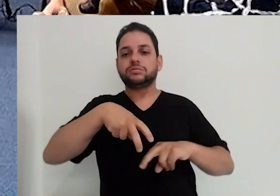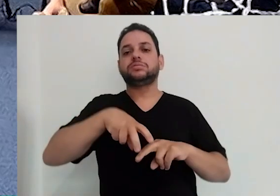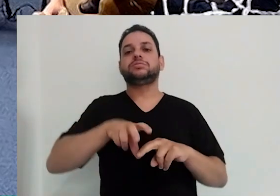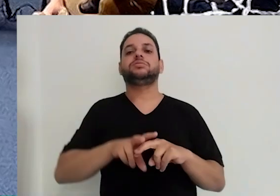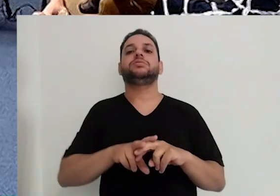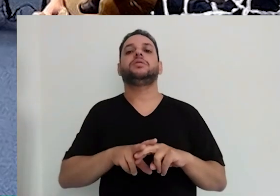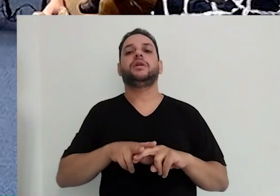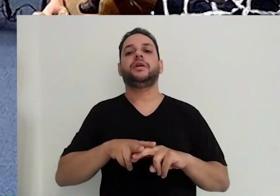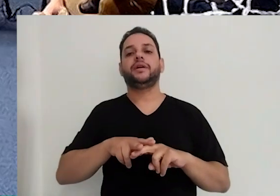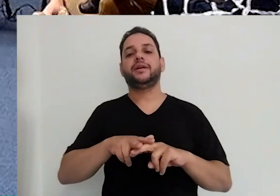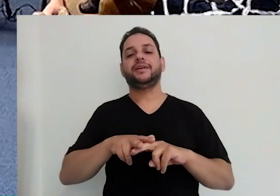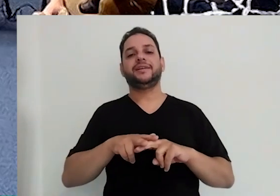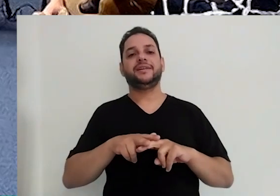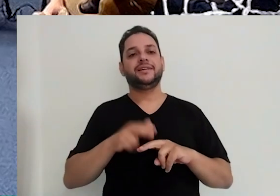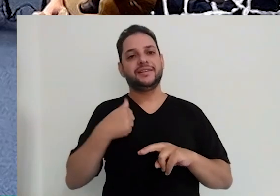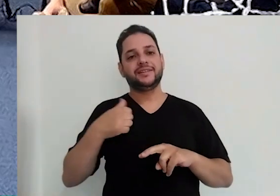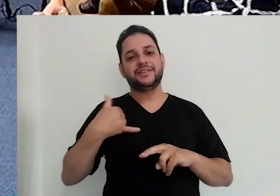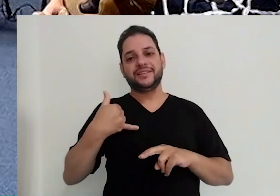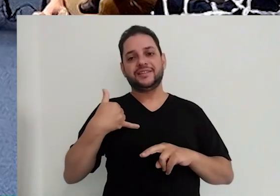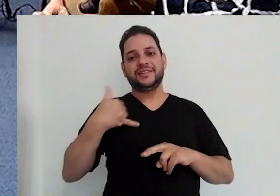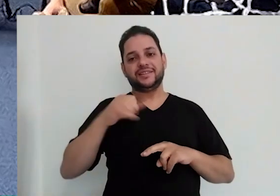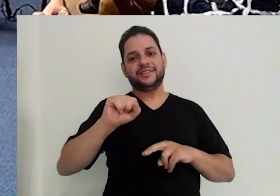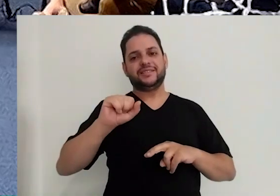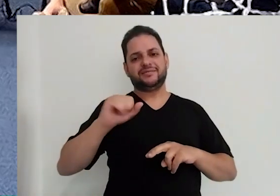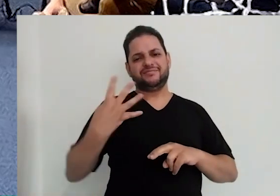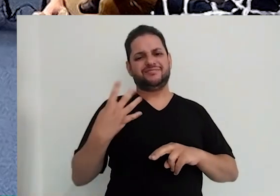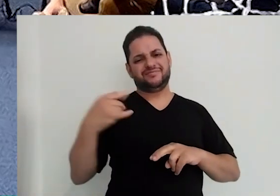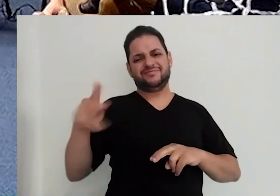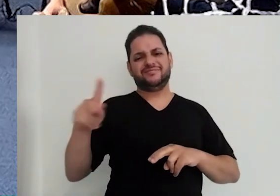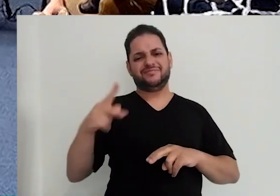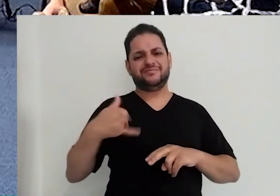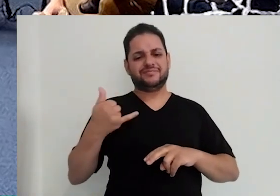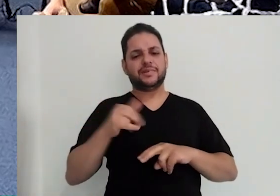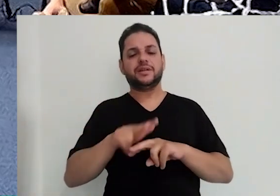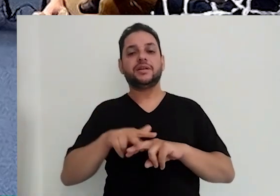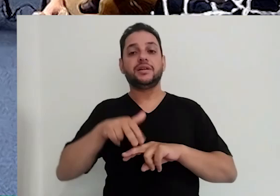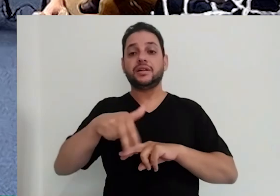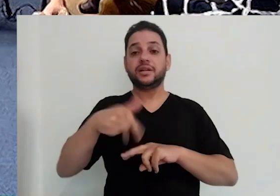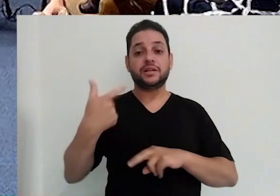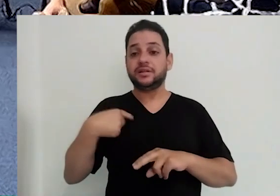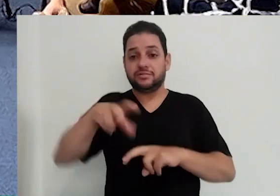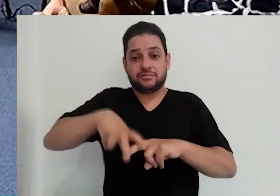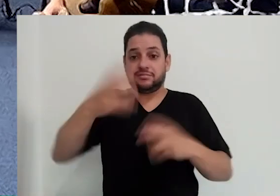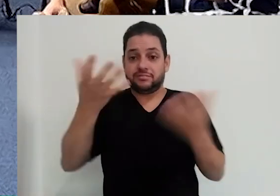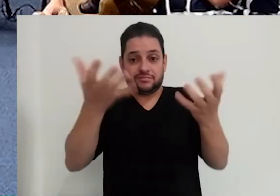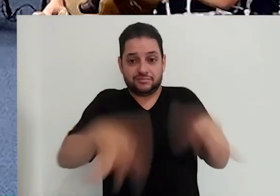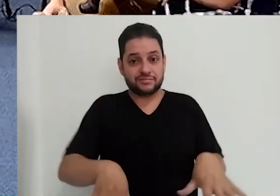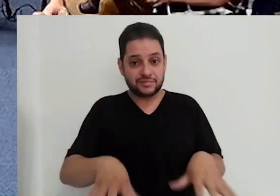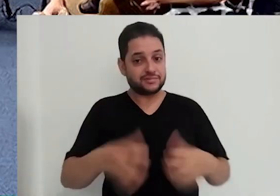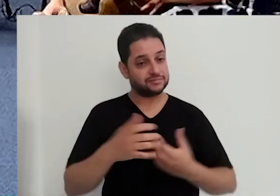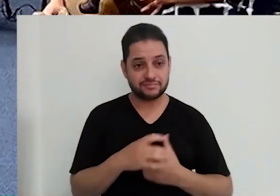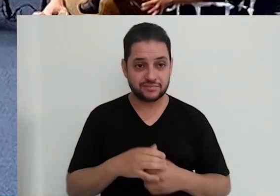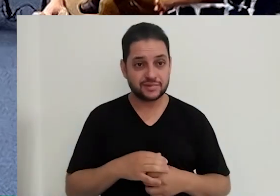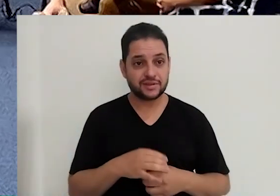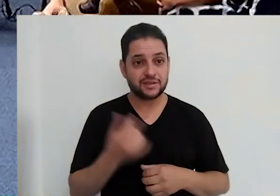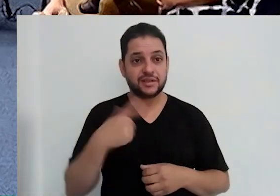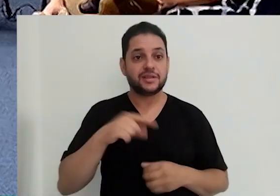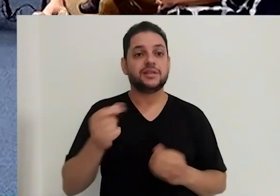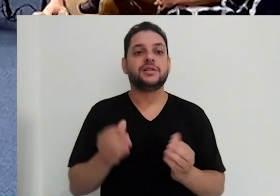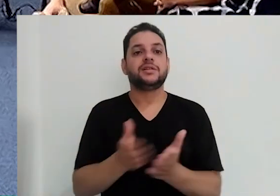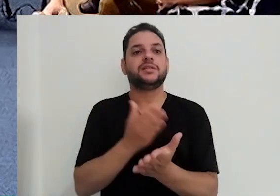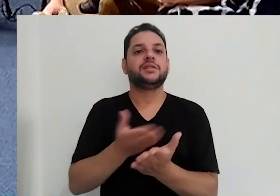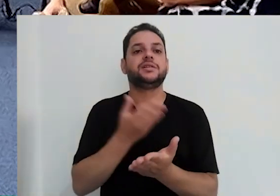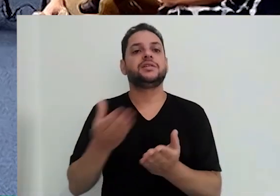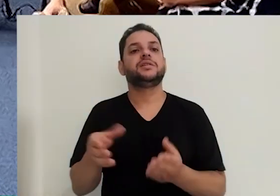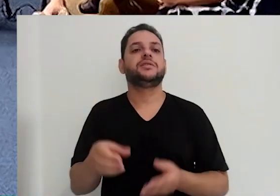especialmente se você tem 84 anos que era o que ele tinha na época eh ele não queria sentar entendeu então eu tava e com o livro ele na mão dizendo